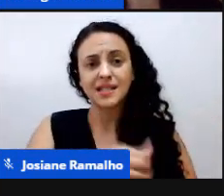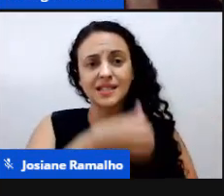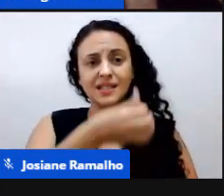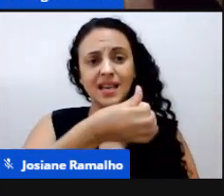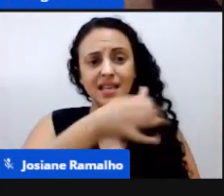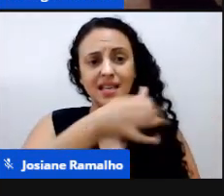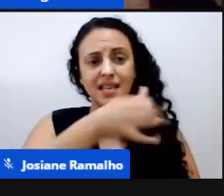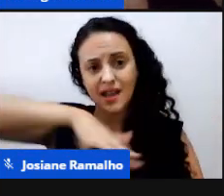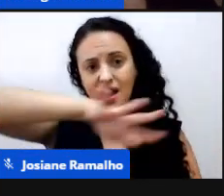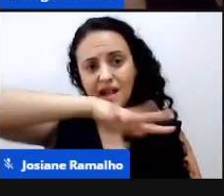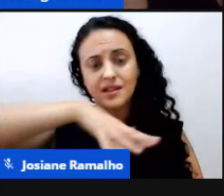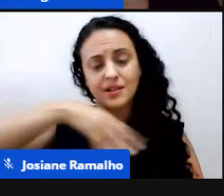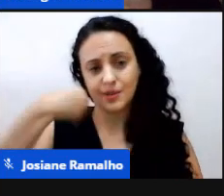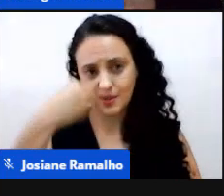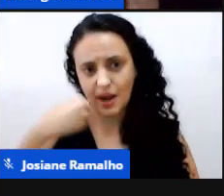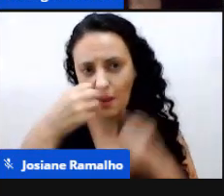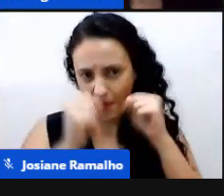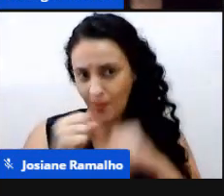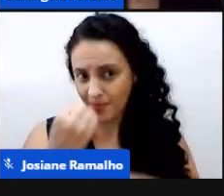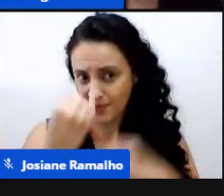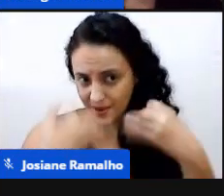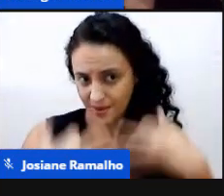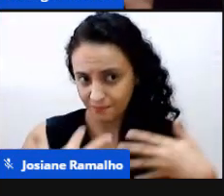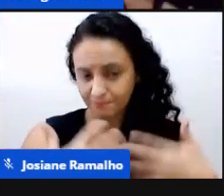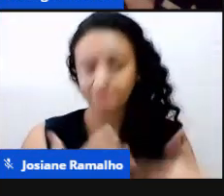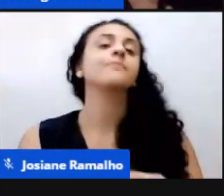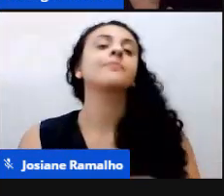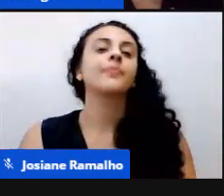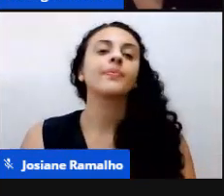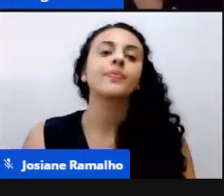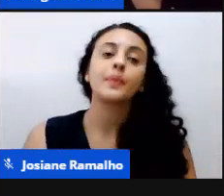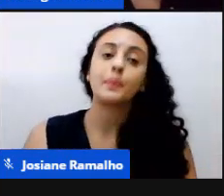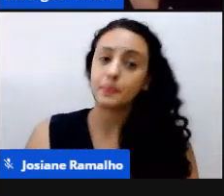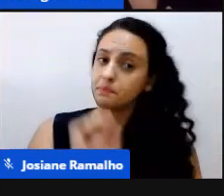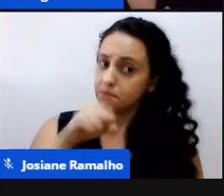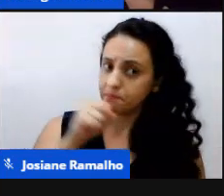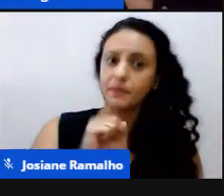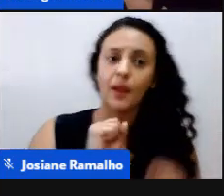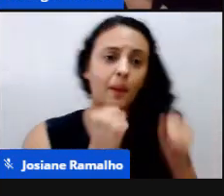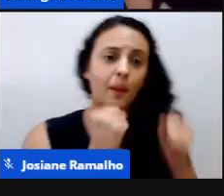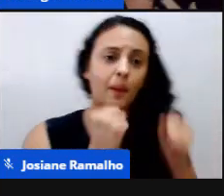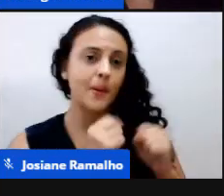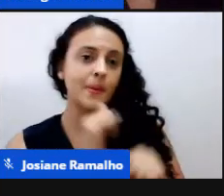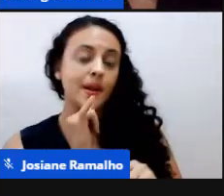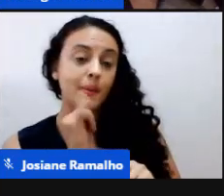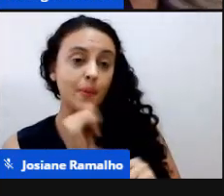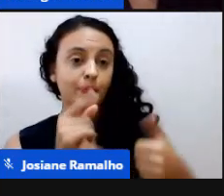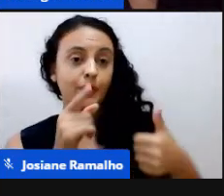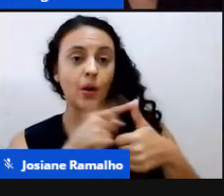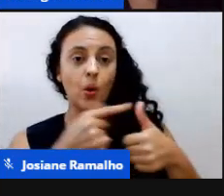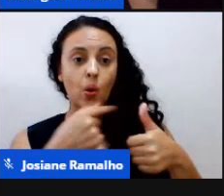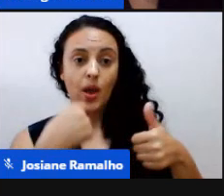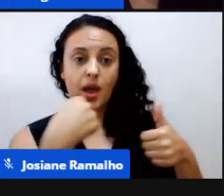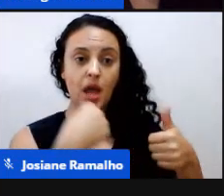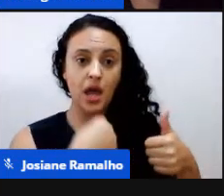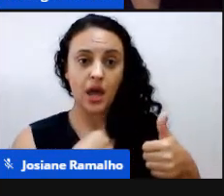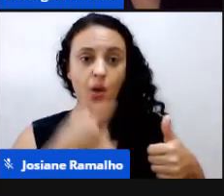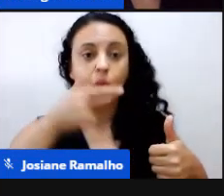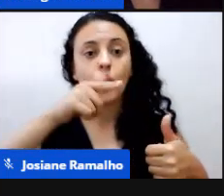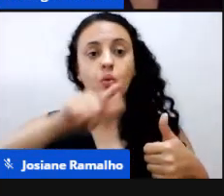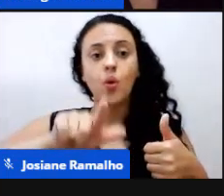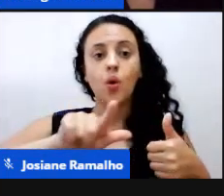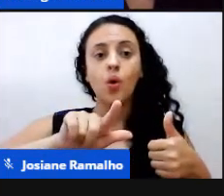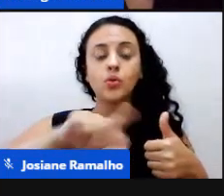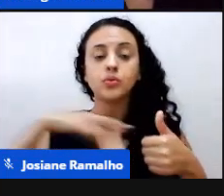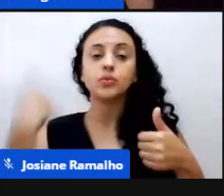pouquinho? Posso. Felipe, por exemplo, campo eu, outro e nós. Como que eu posso trabalhar isso na educação